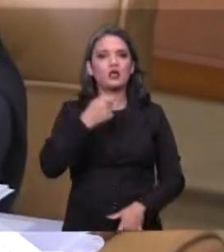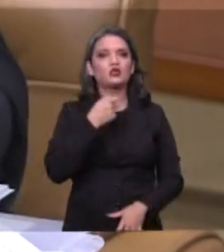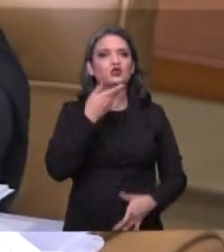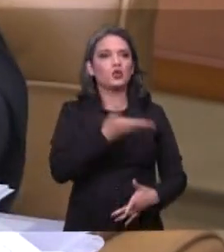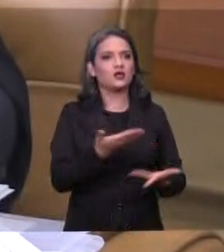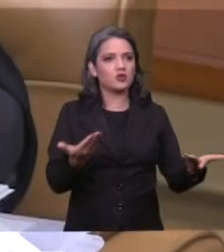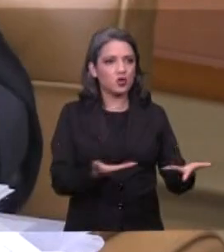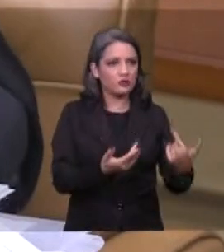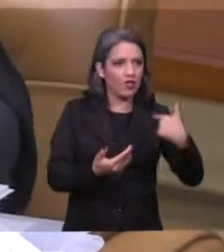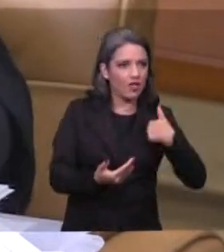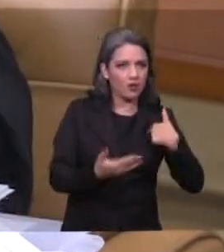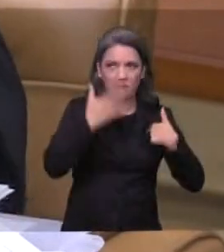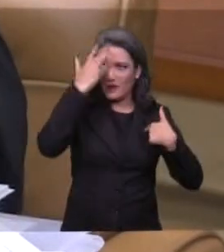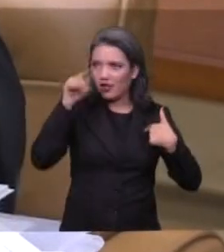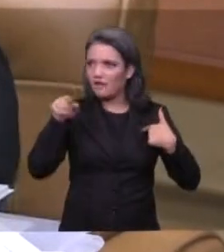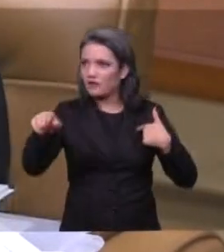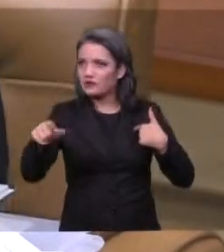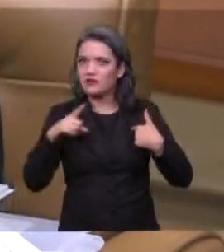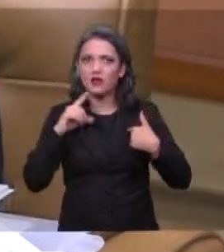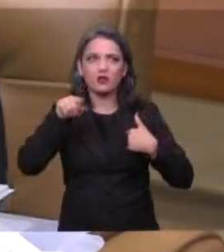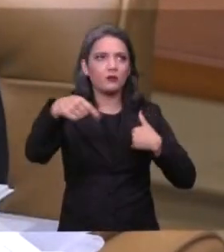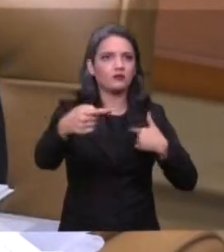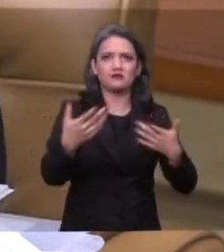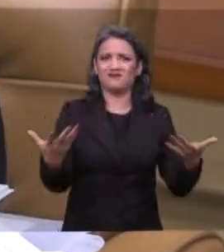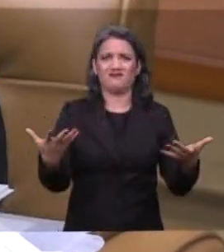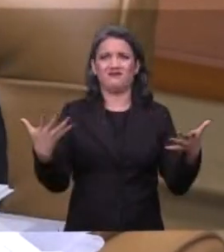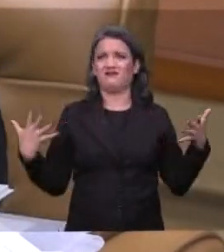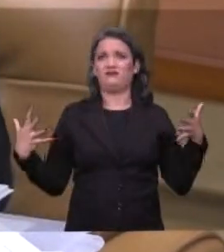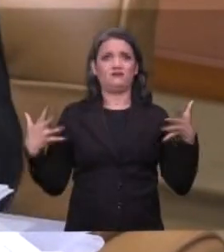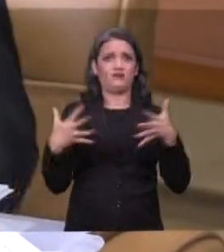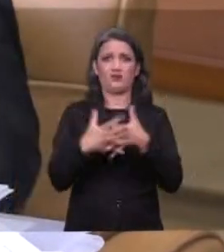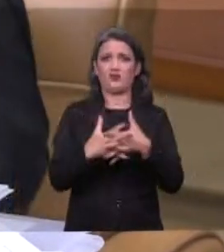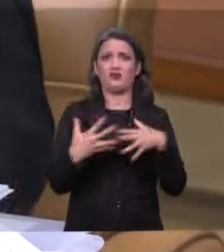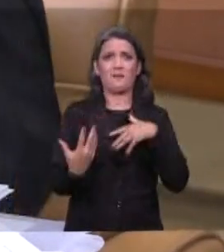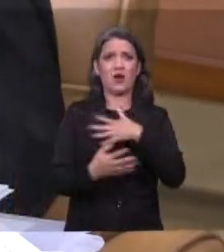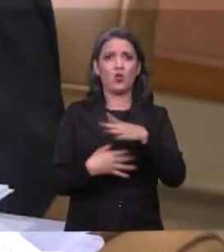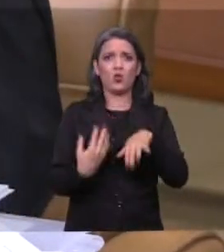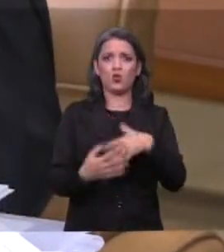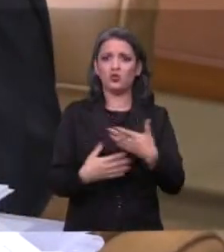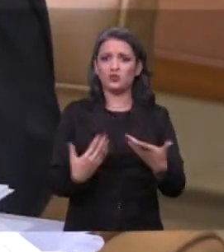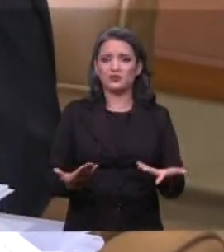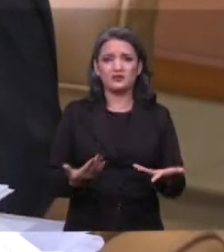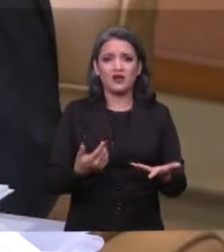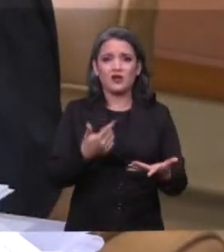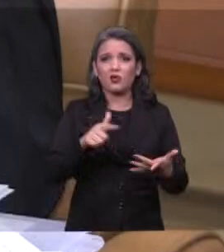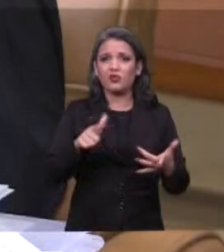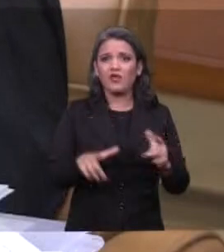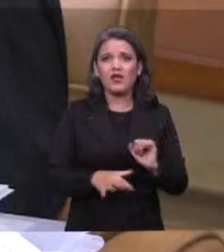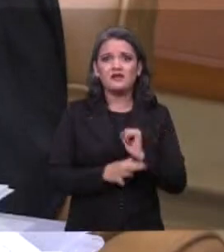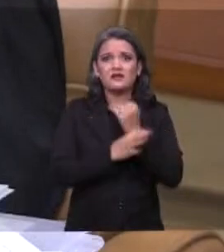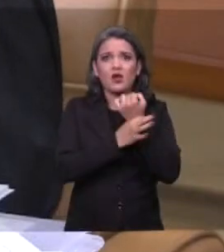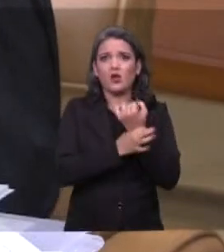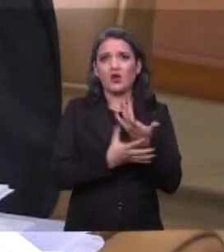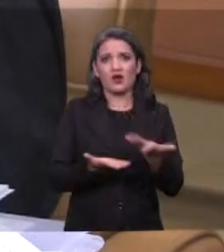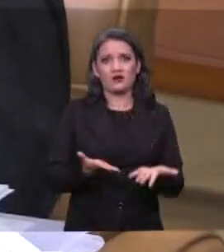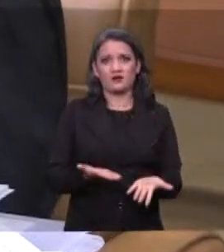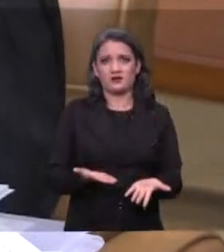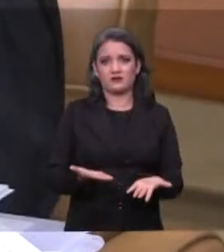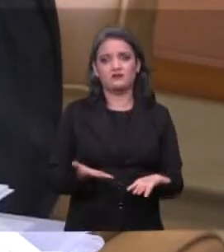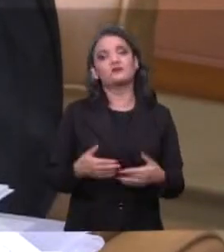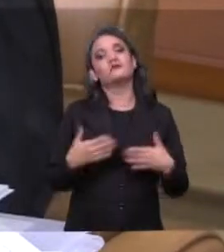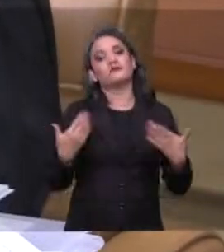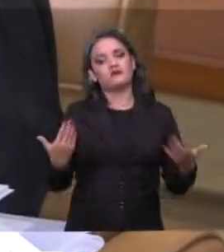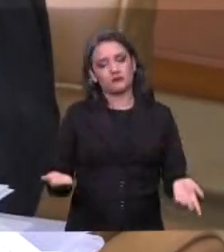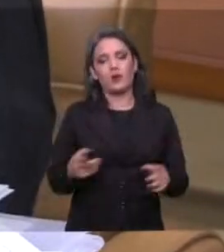natural. Olha, isso sim iria criar uma insegurança jurídica muito grande.